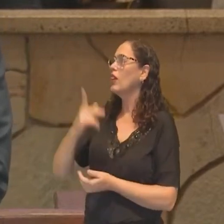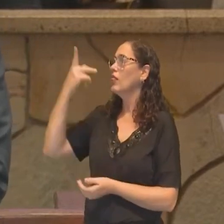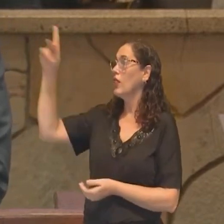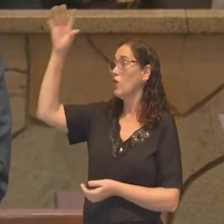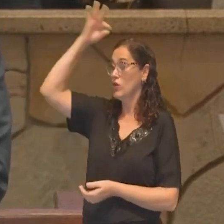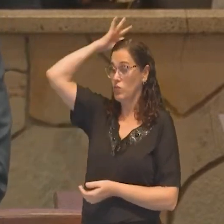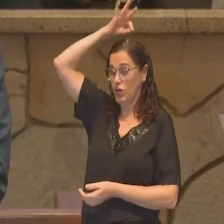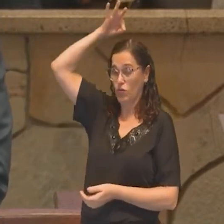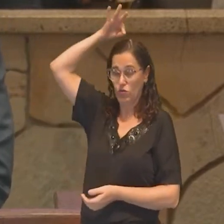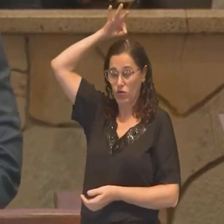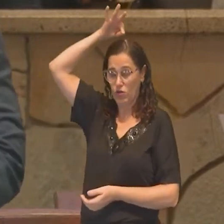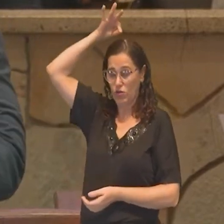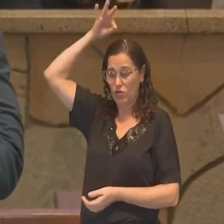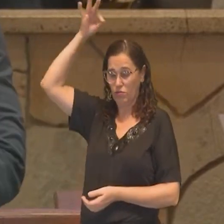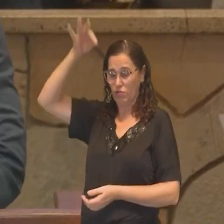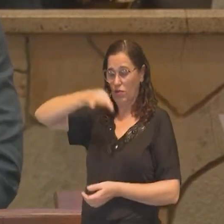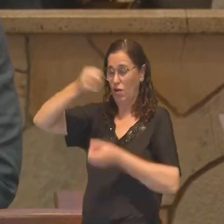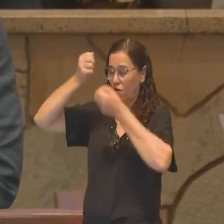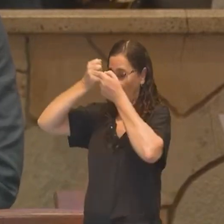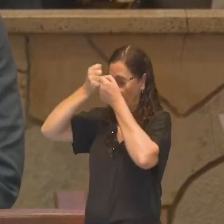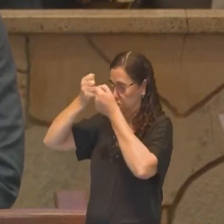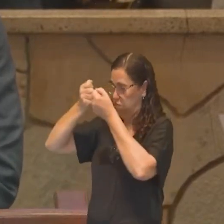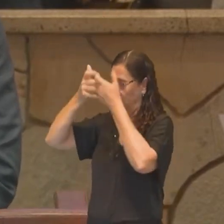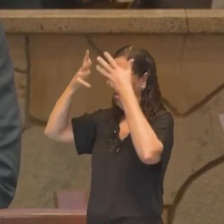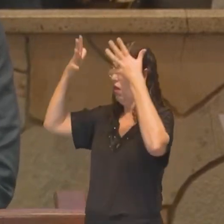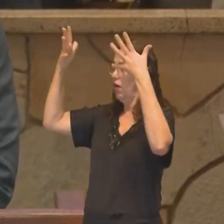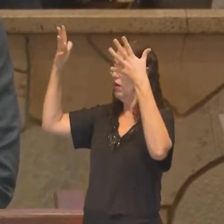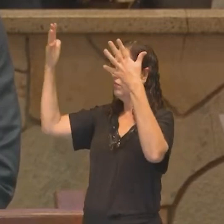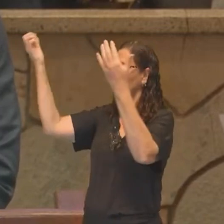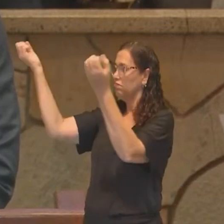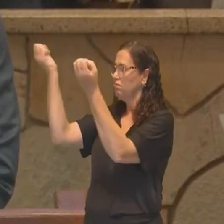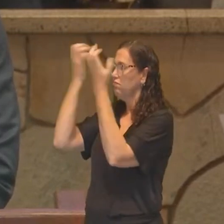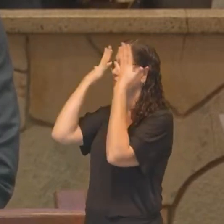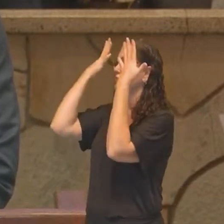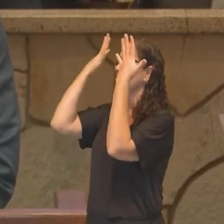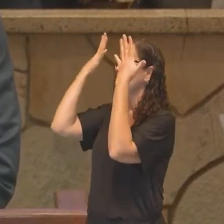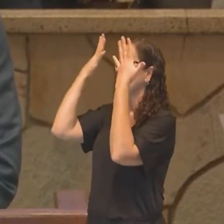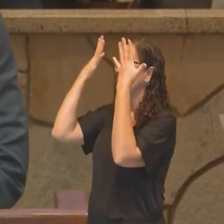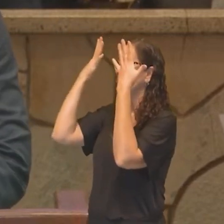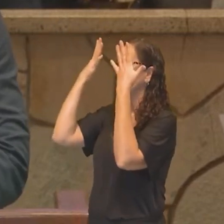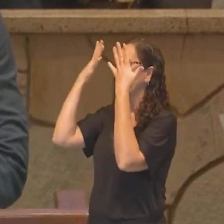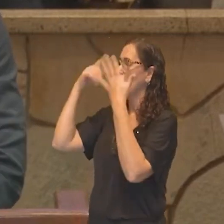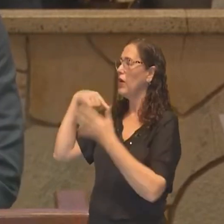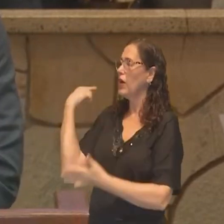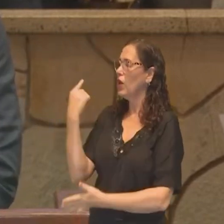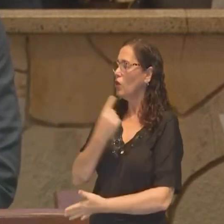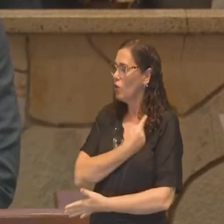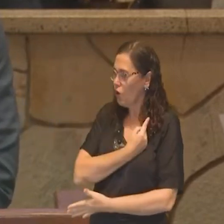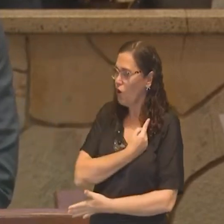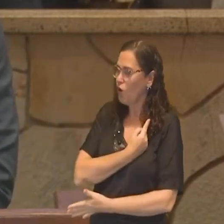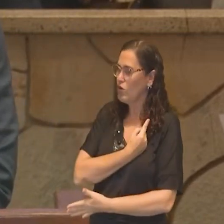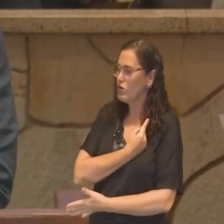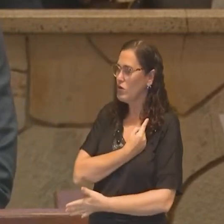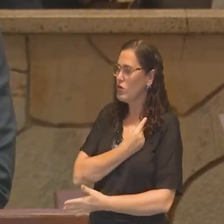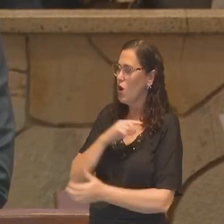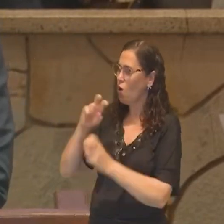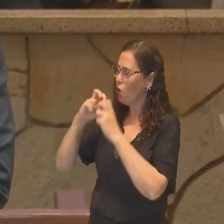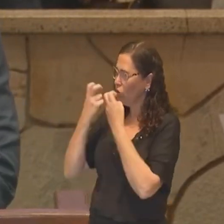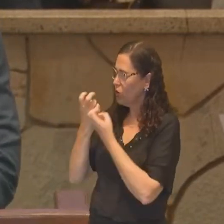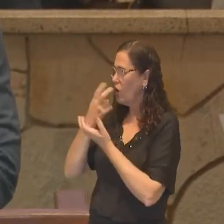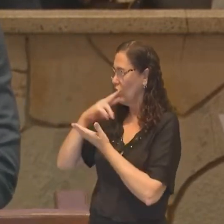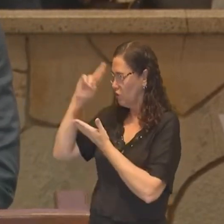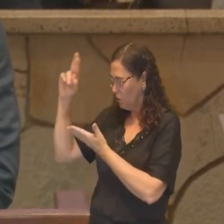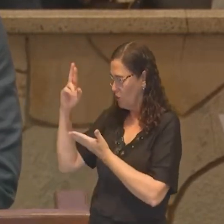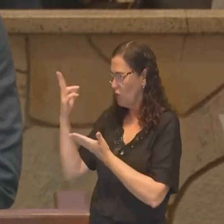Espírito Santo ilumine os nossos pensamentos, para que nós que estamos aqui cultuando ao Senhor,